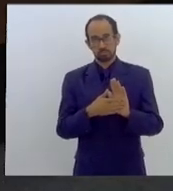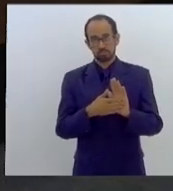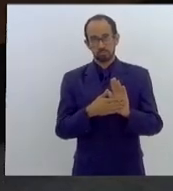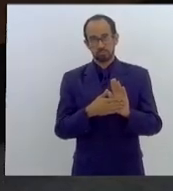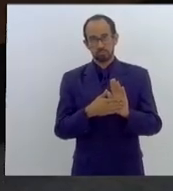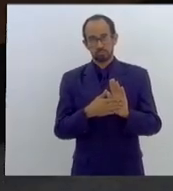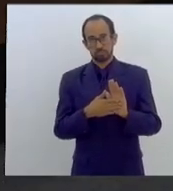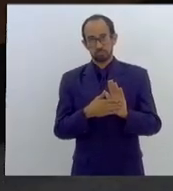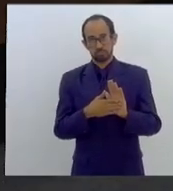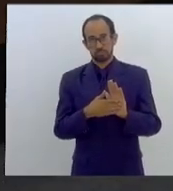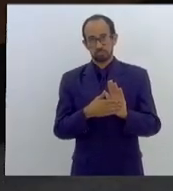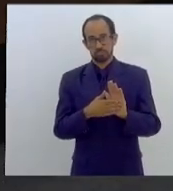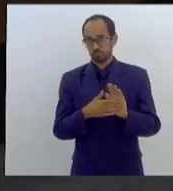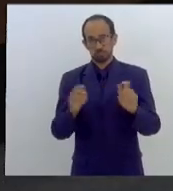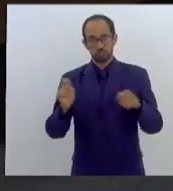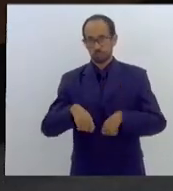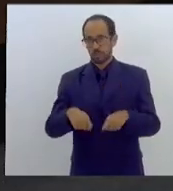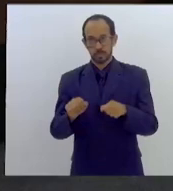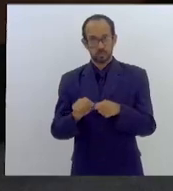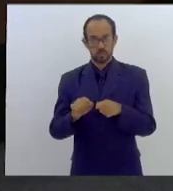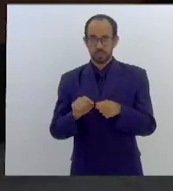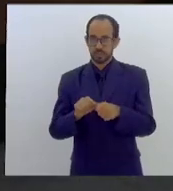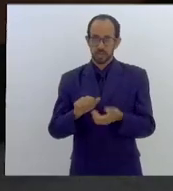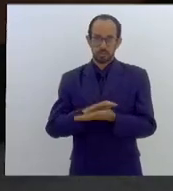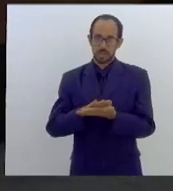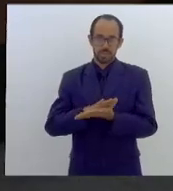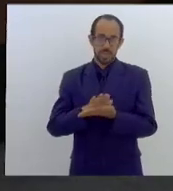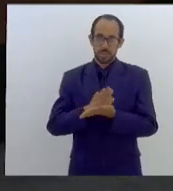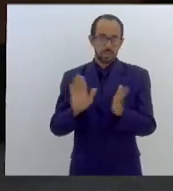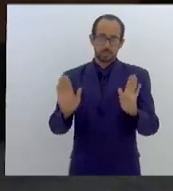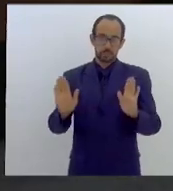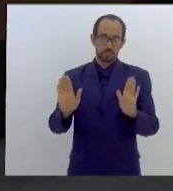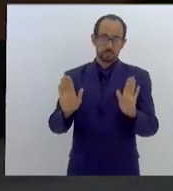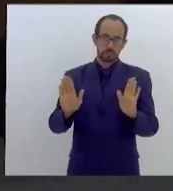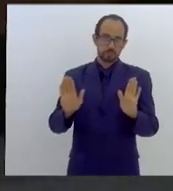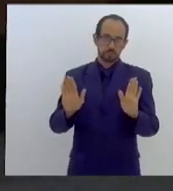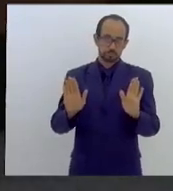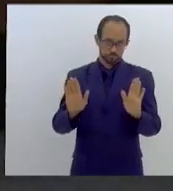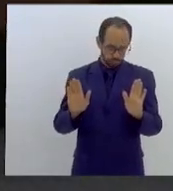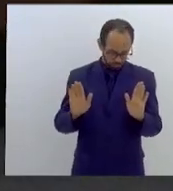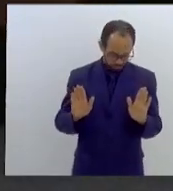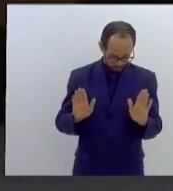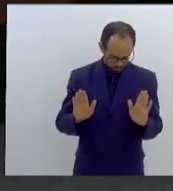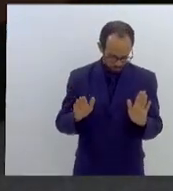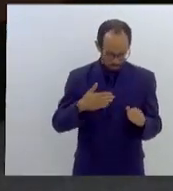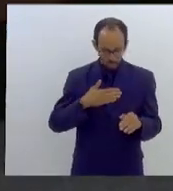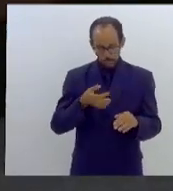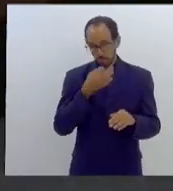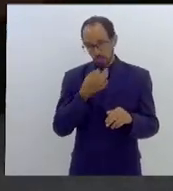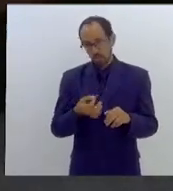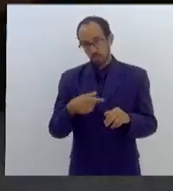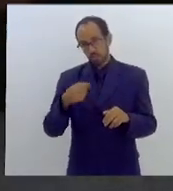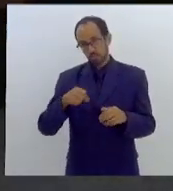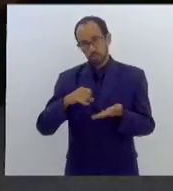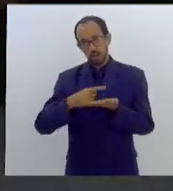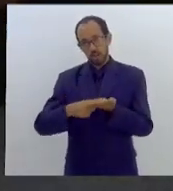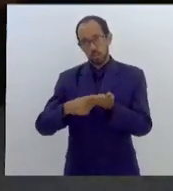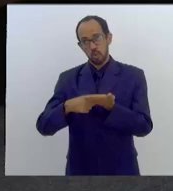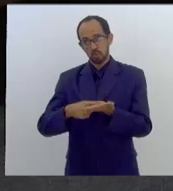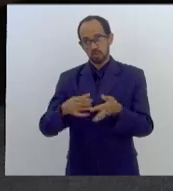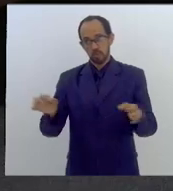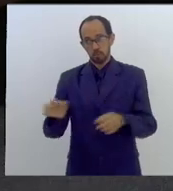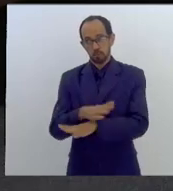nada mais em termos de acordo pode acontecer na face da terra. Então, eu estou dizendo, Vossa Excelência, se o acordo tiver celebrado,